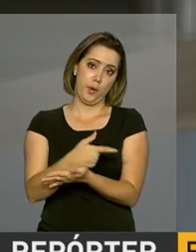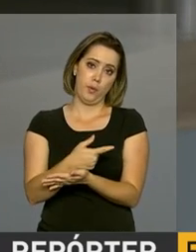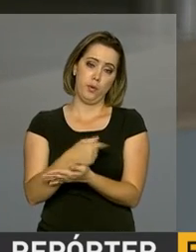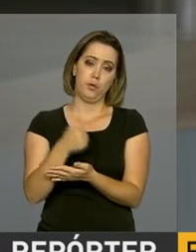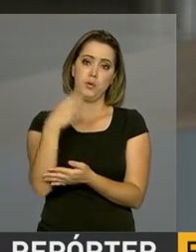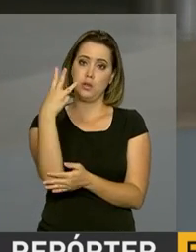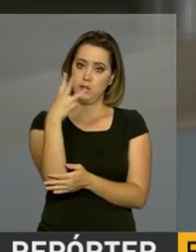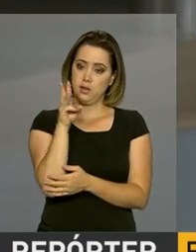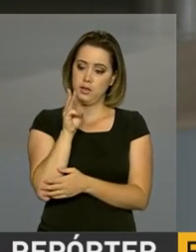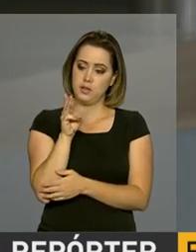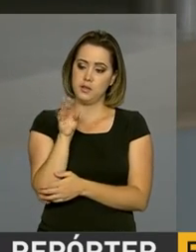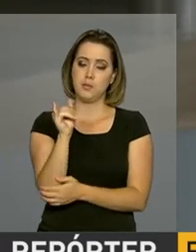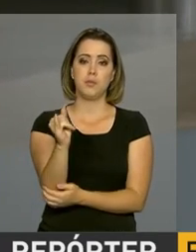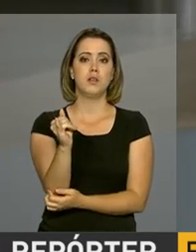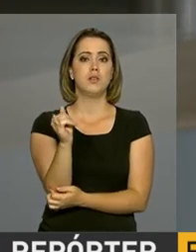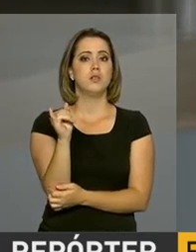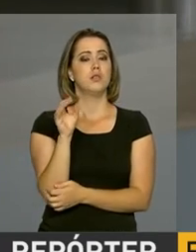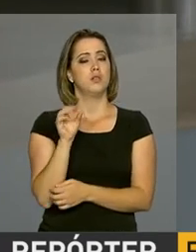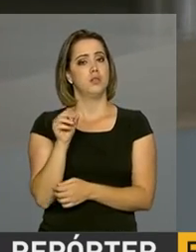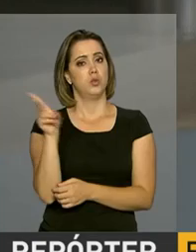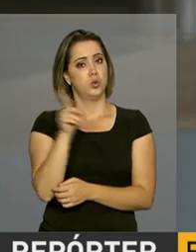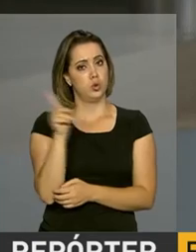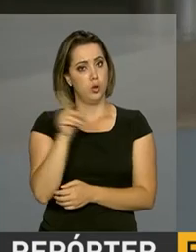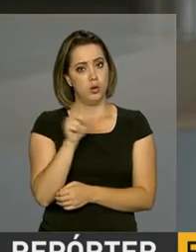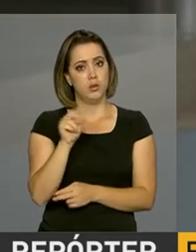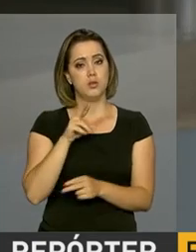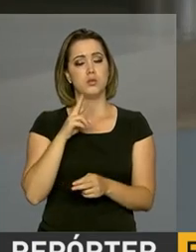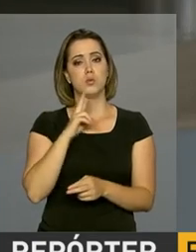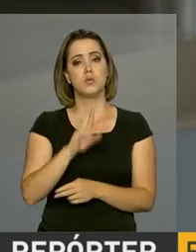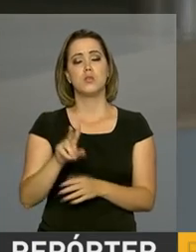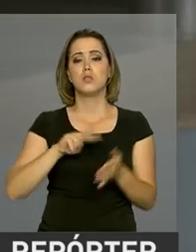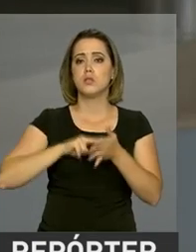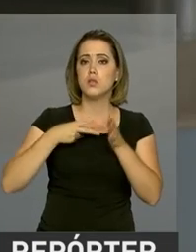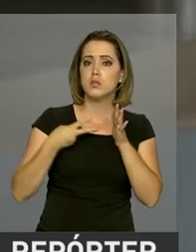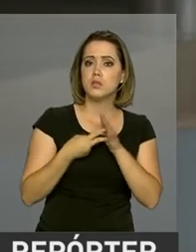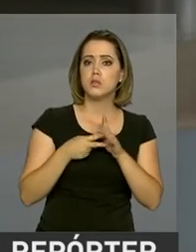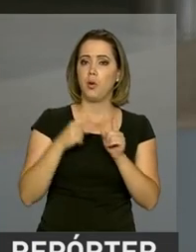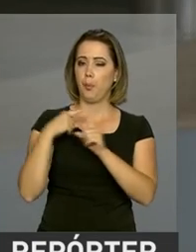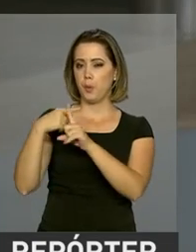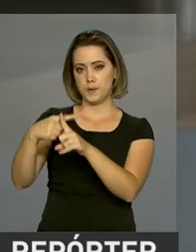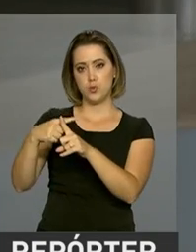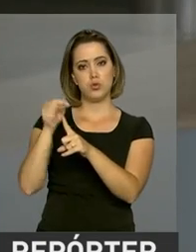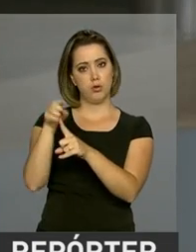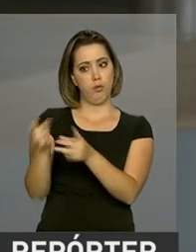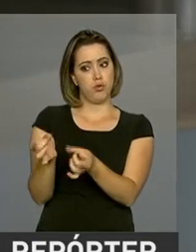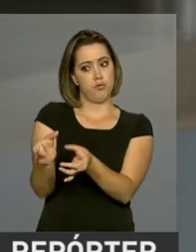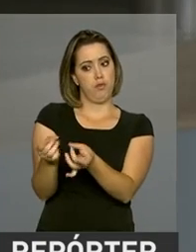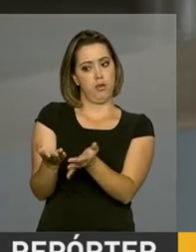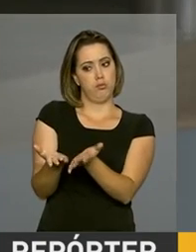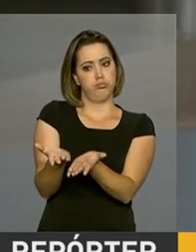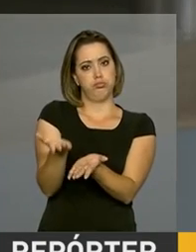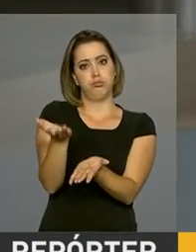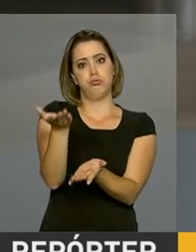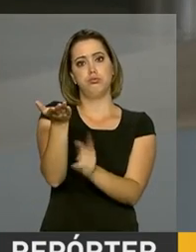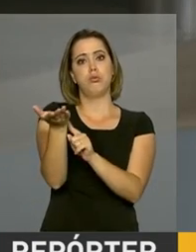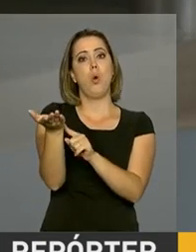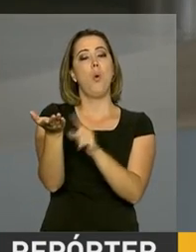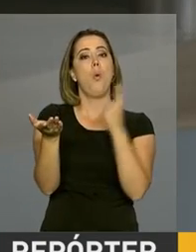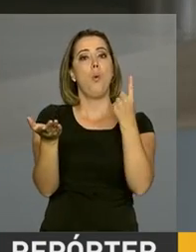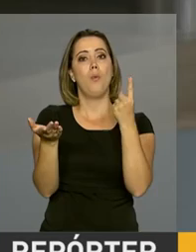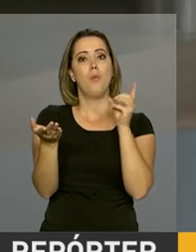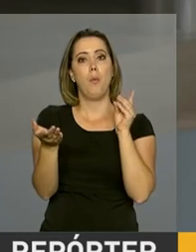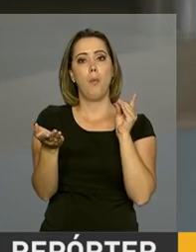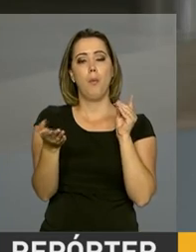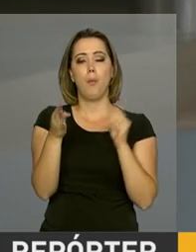bilhões 140 Milhões de Dólares resultando num saldo positivo para o Brasil de mais de 1 bilhão e